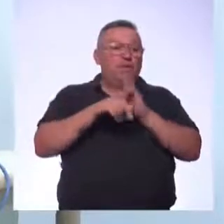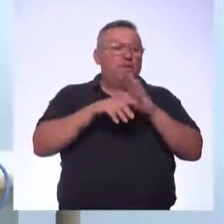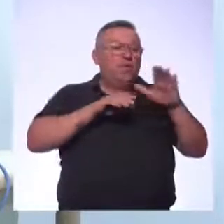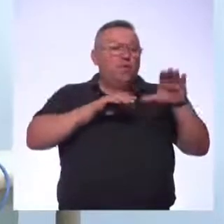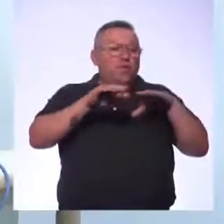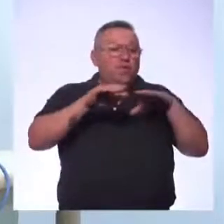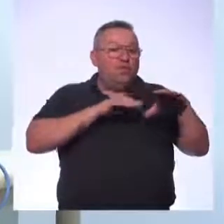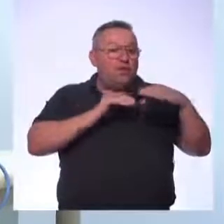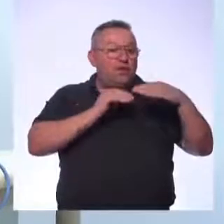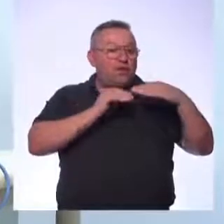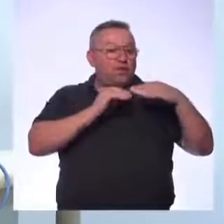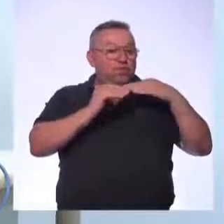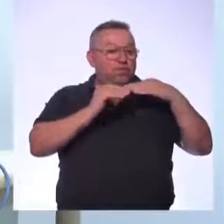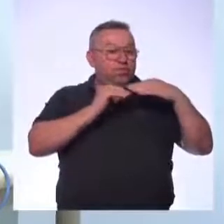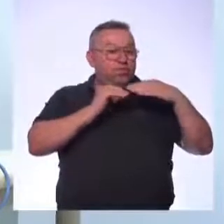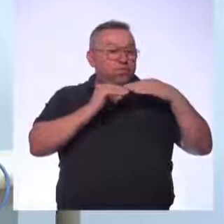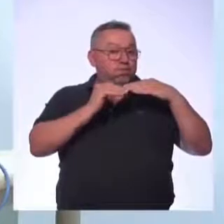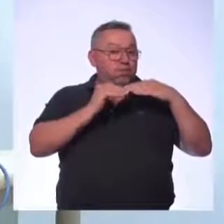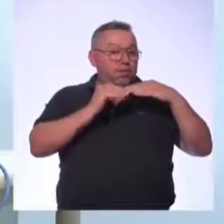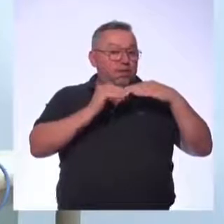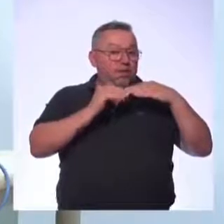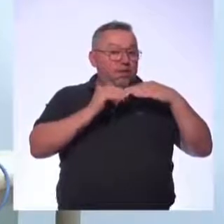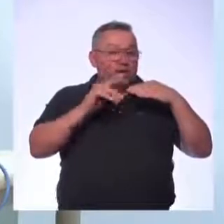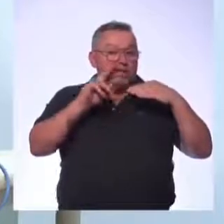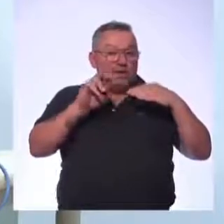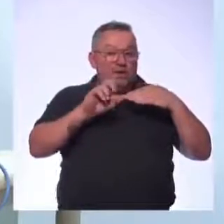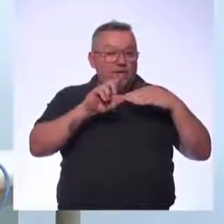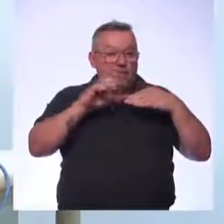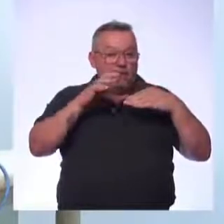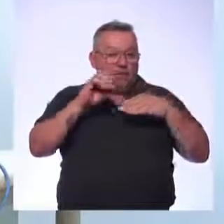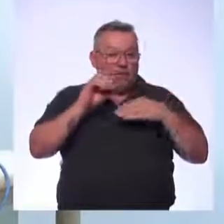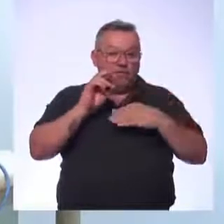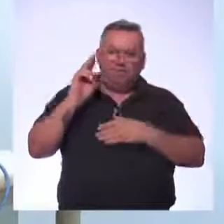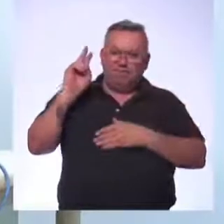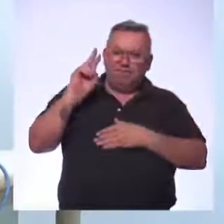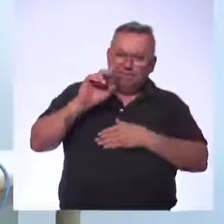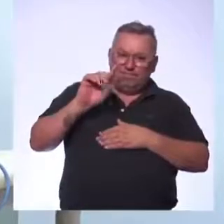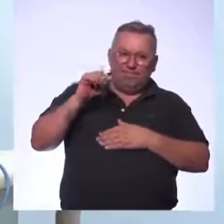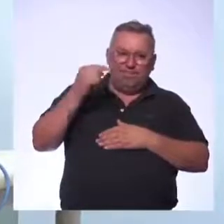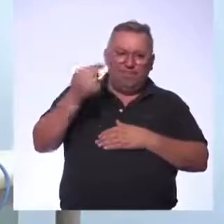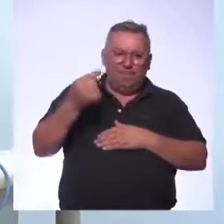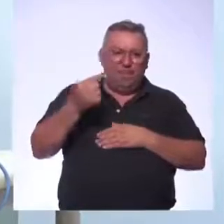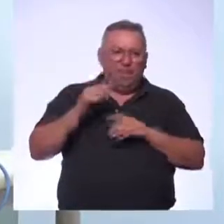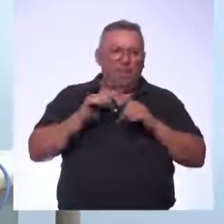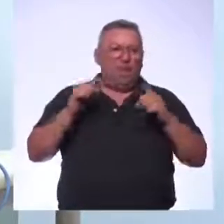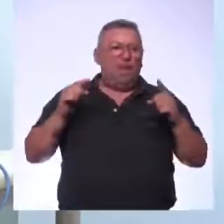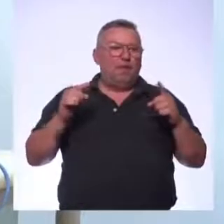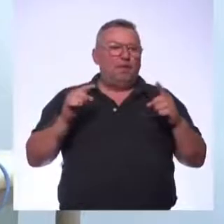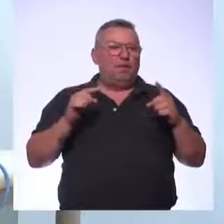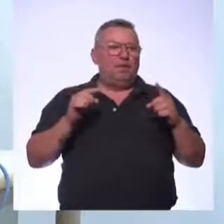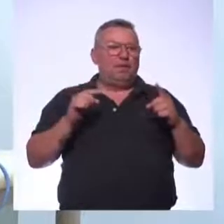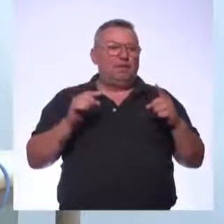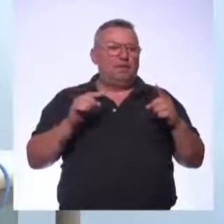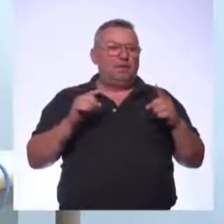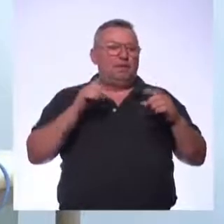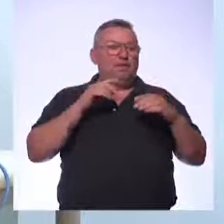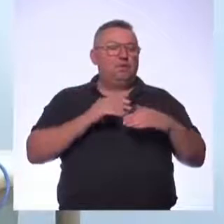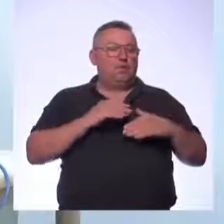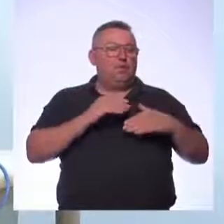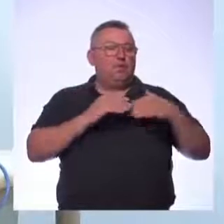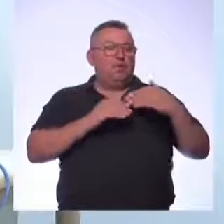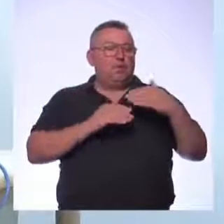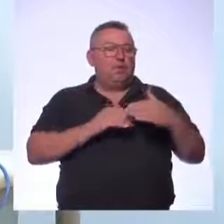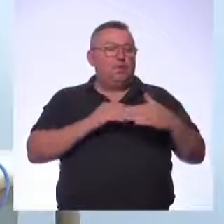de placas tectônicas. Você vai ter vulcanismo no Brasil? Nós vamos ver aí mais para frente. Mas a questão do